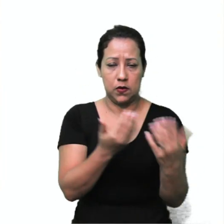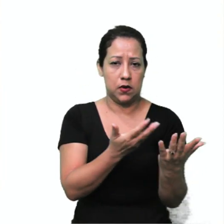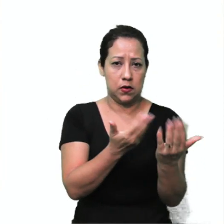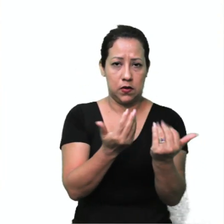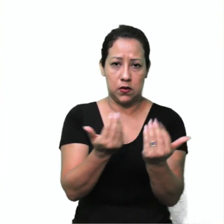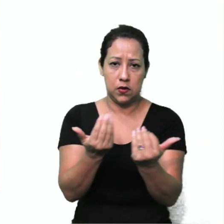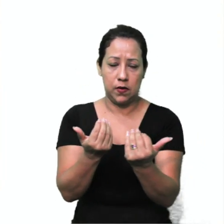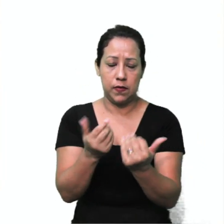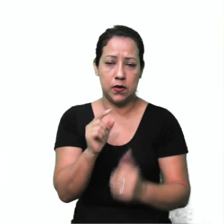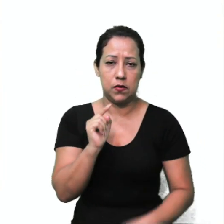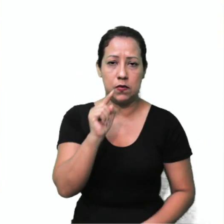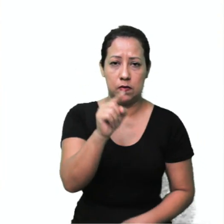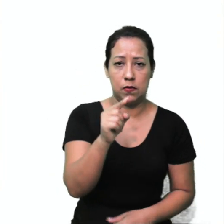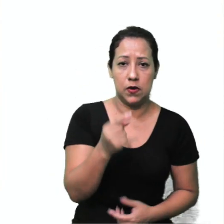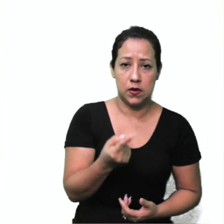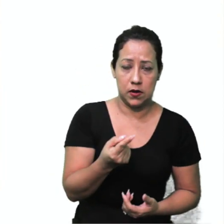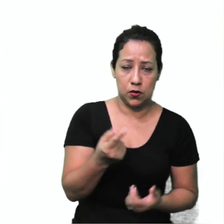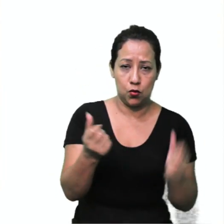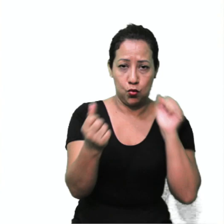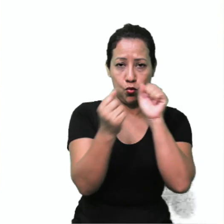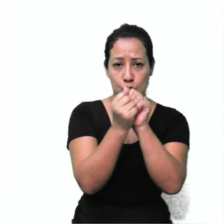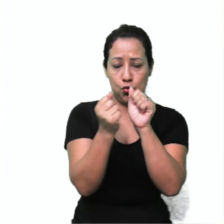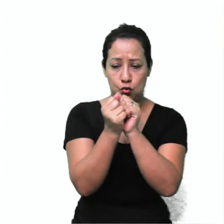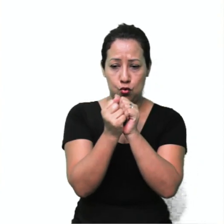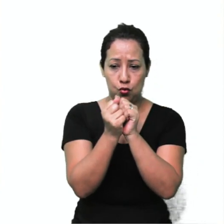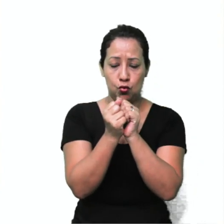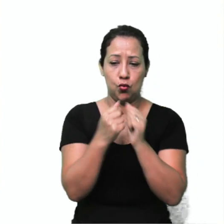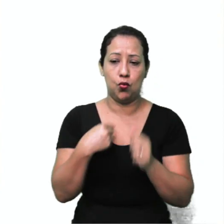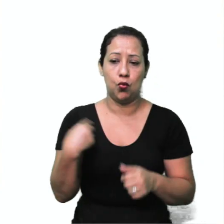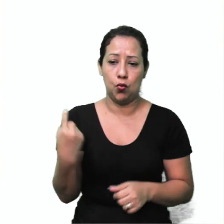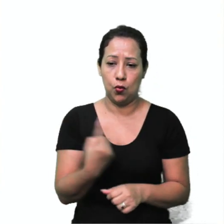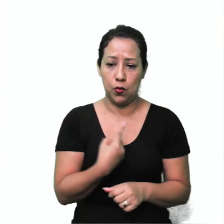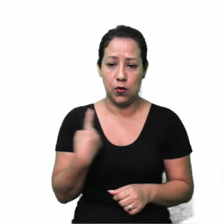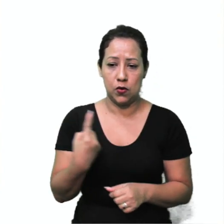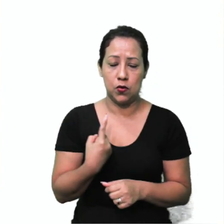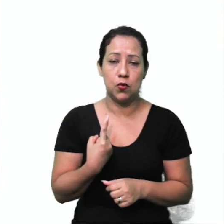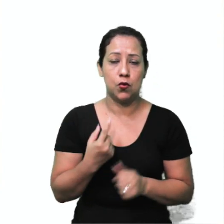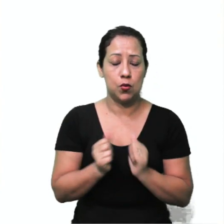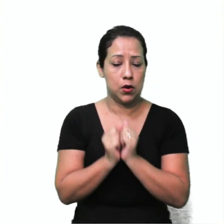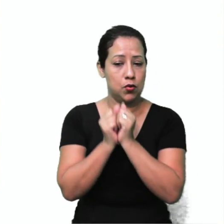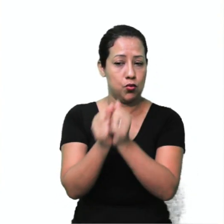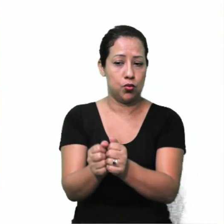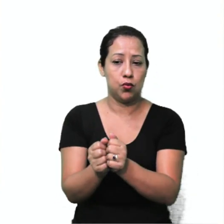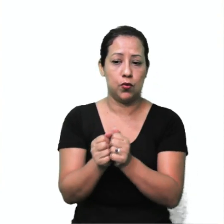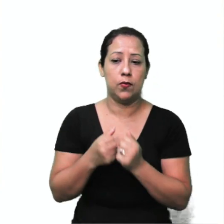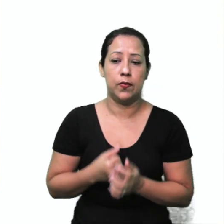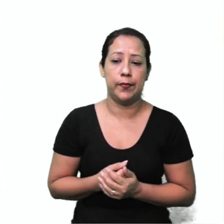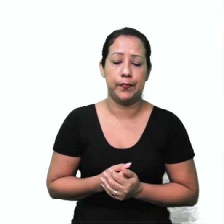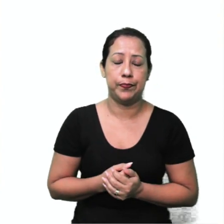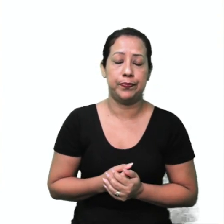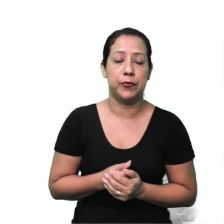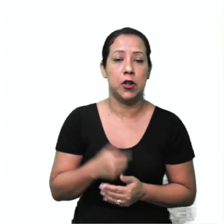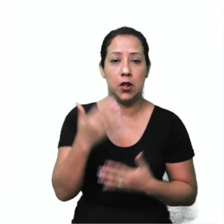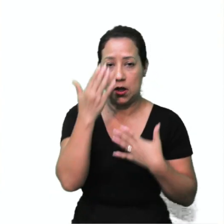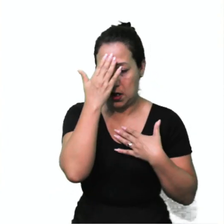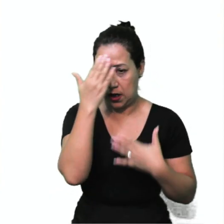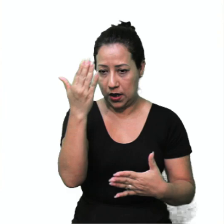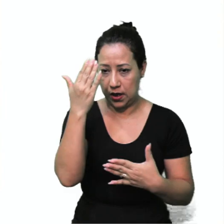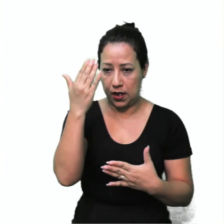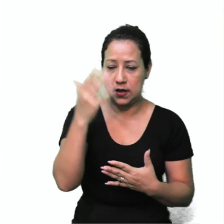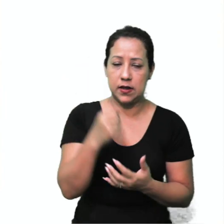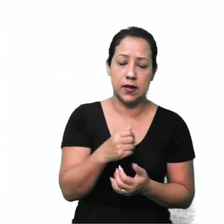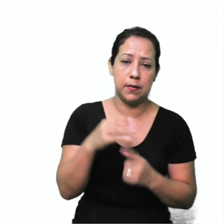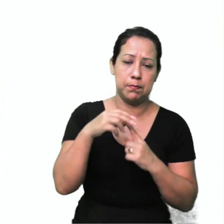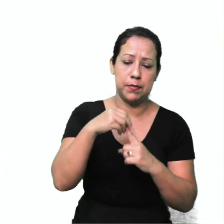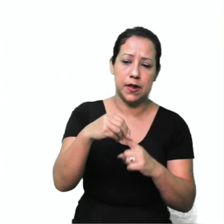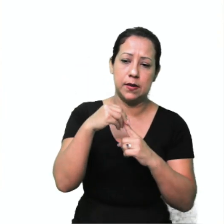jovens, por vocês estarem conosco e caminhar. E nesse momento, agradecer principalmente ao grande arquiteto